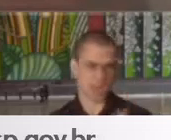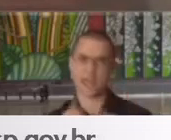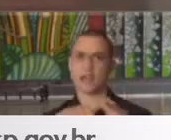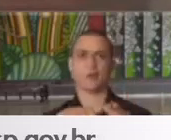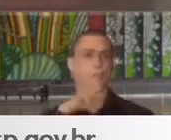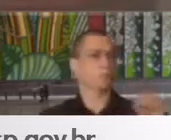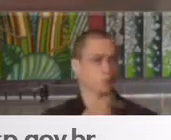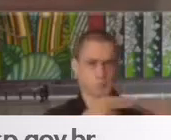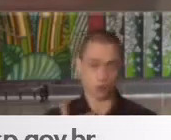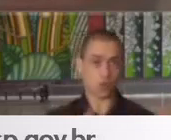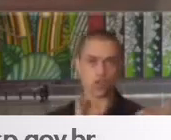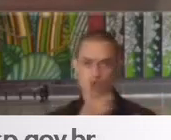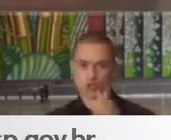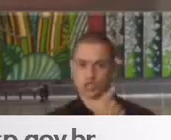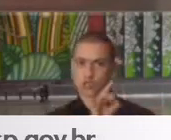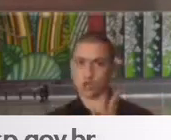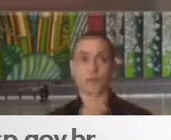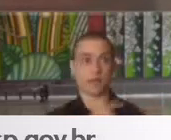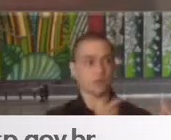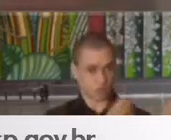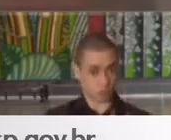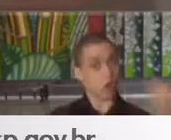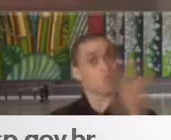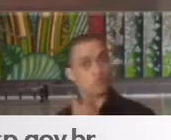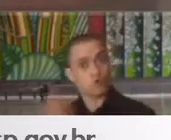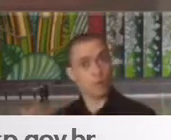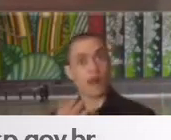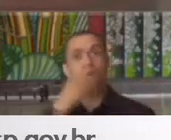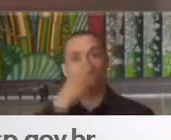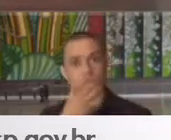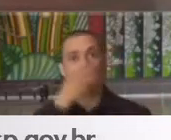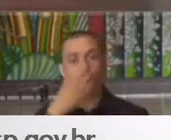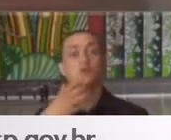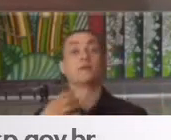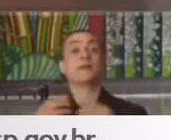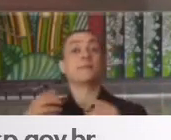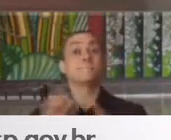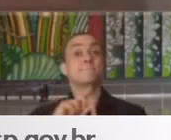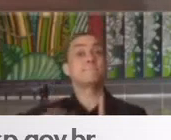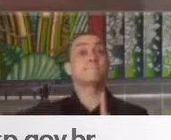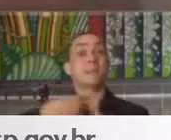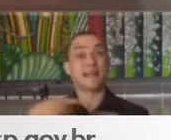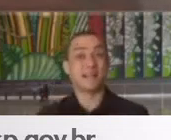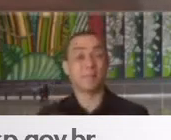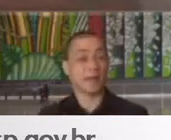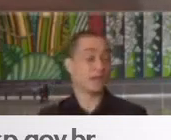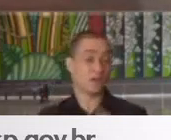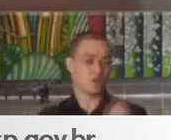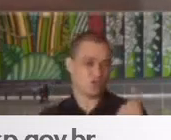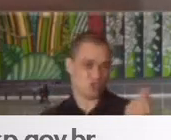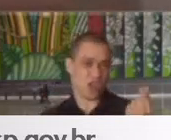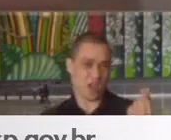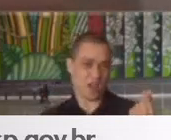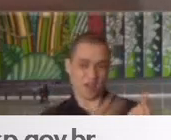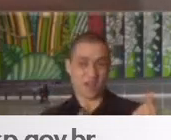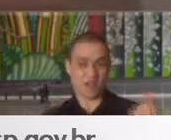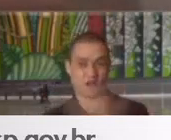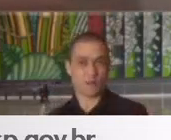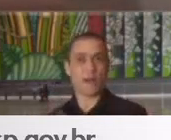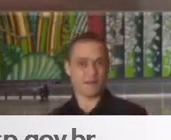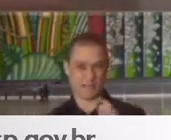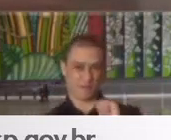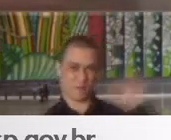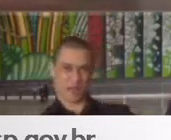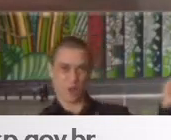privado, não apenas para respiradores e monitores, mas essencialmente para isso, e agora com os recursos da economia, daquilo que estamos deixando de pagar